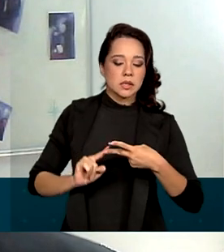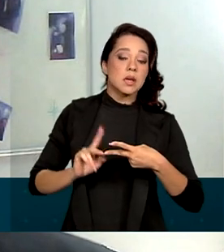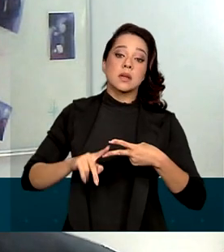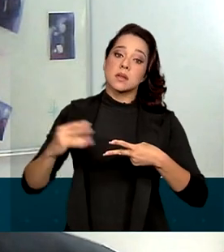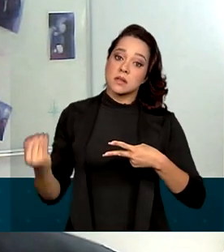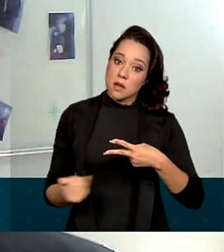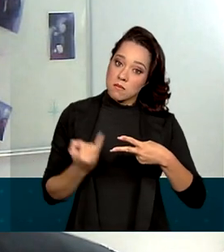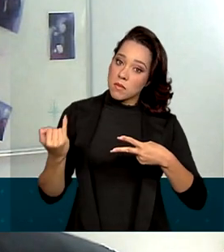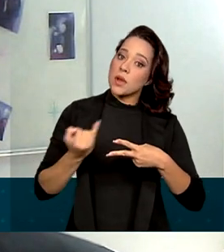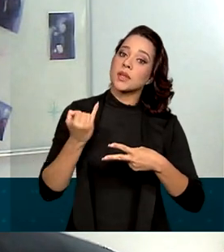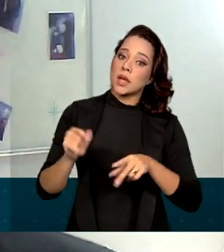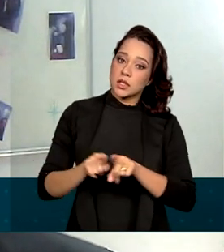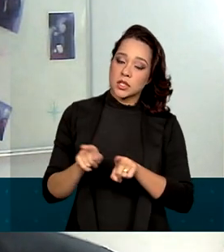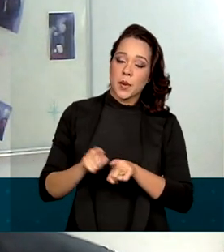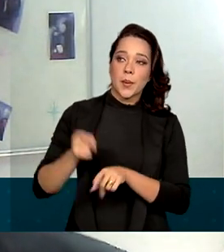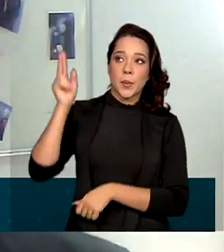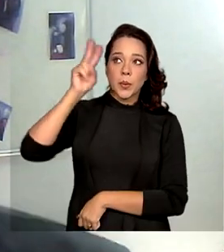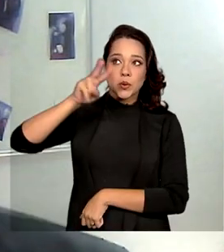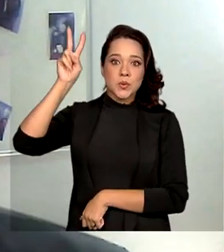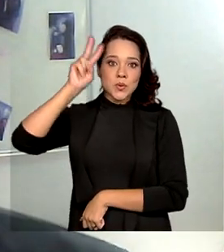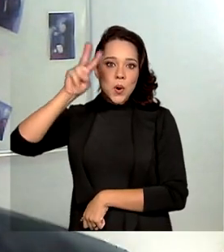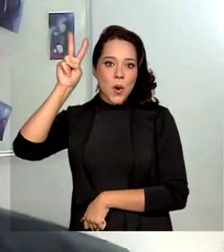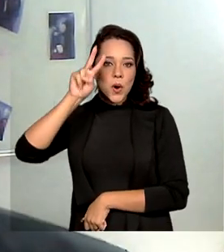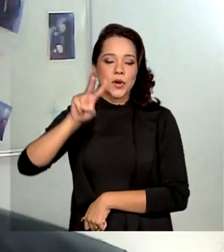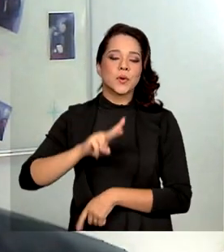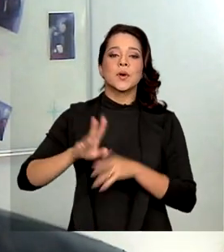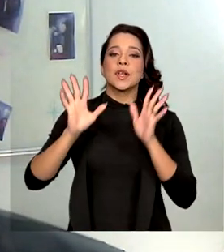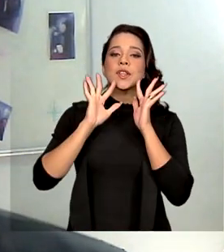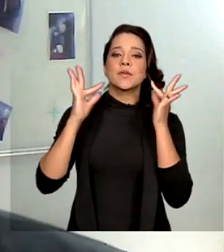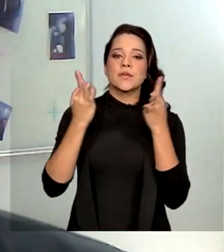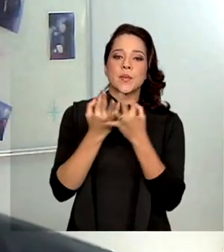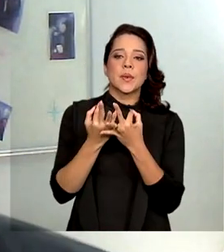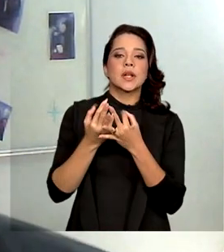isso é muito importante até para o histórico, né, dessa família que vai se perpetuar.